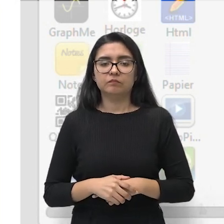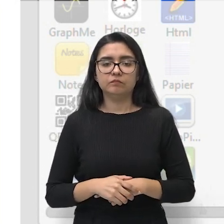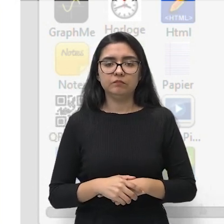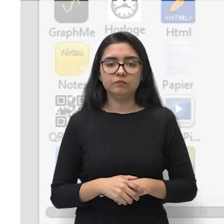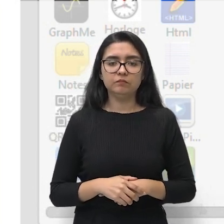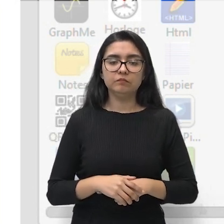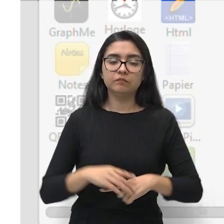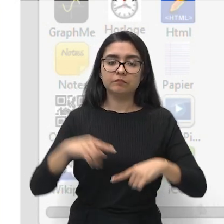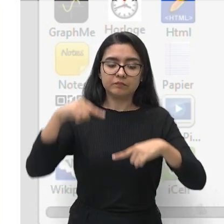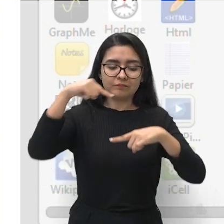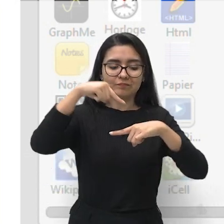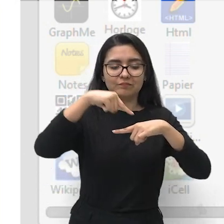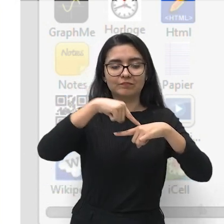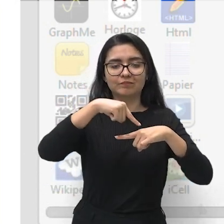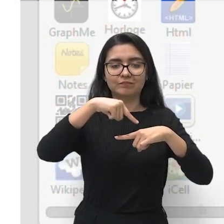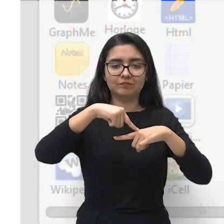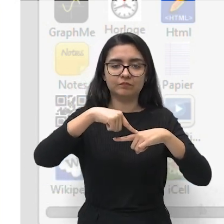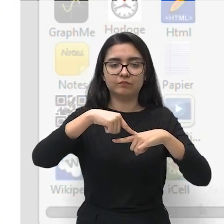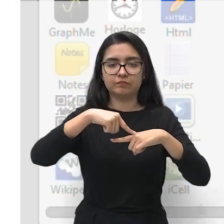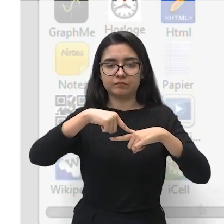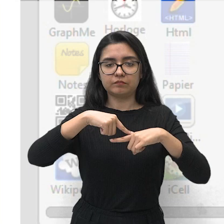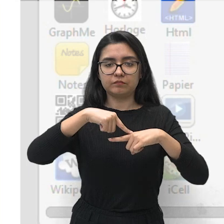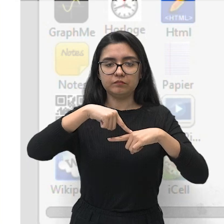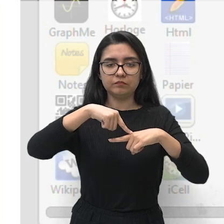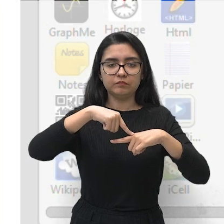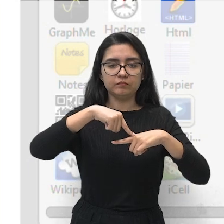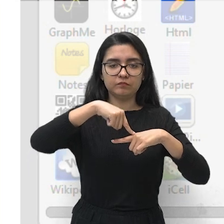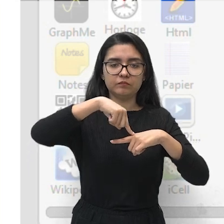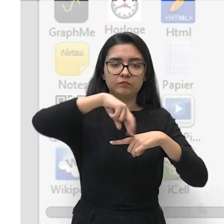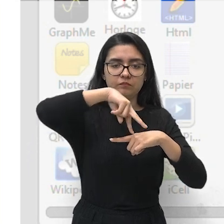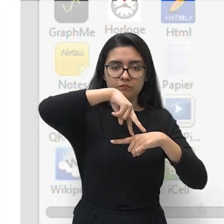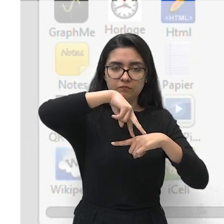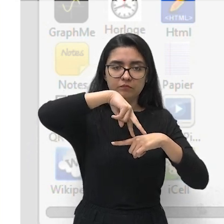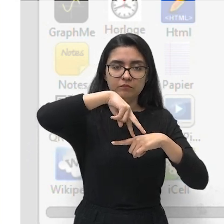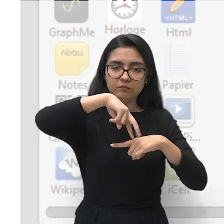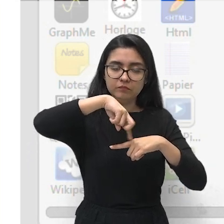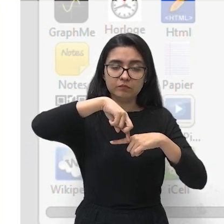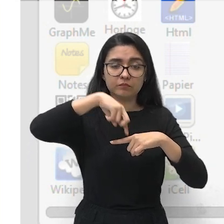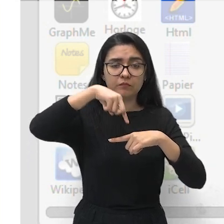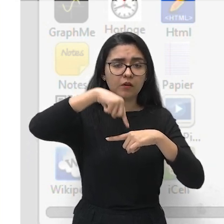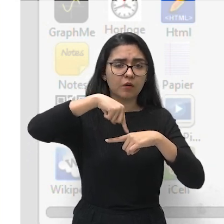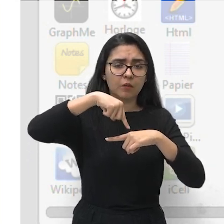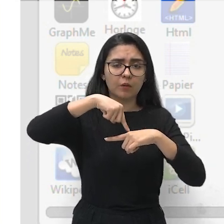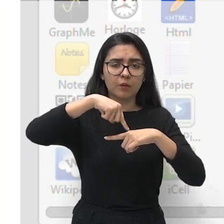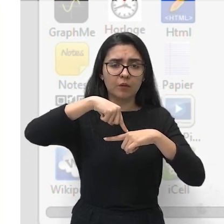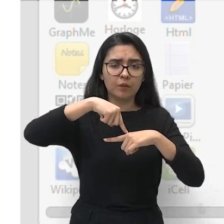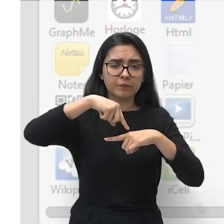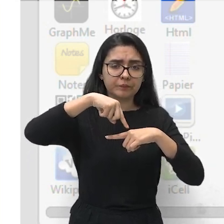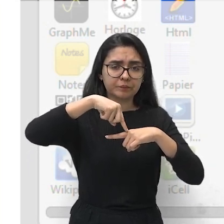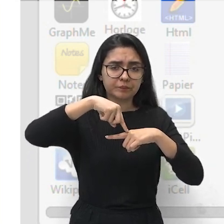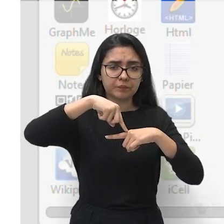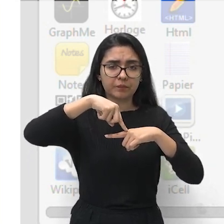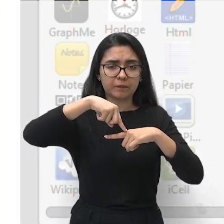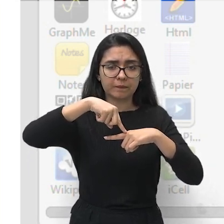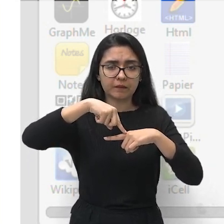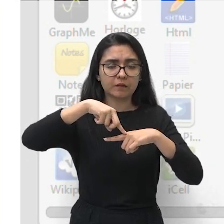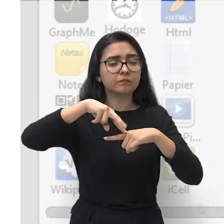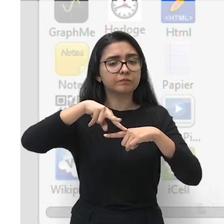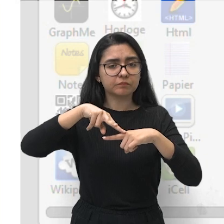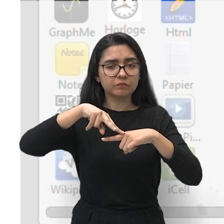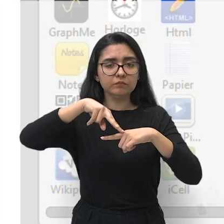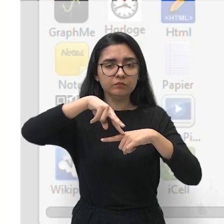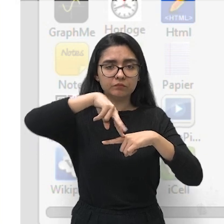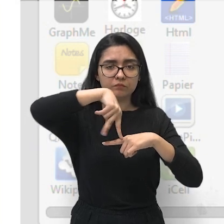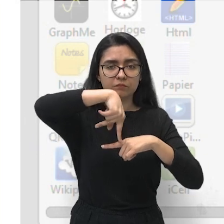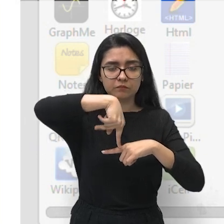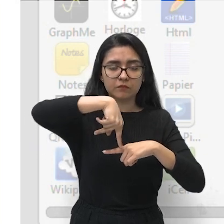na extremidade do nosso segmento. E vamos abri-lo de modo que ele fique um pouco maior, né, que a metade